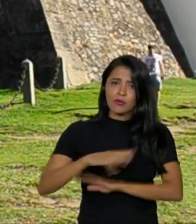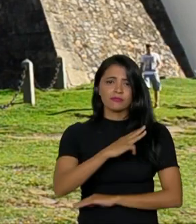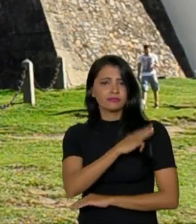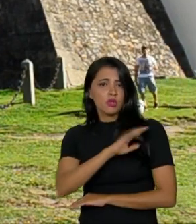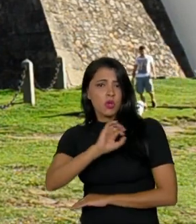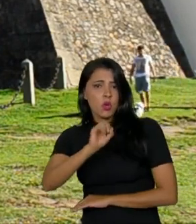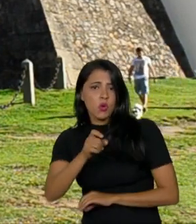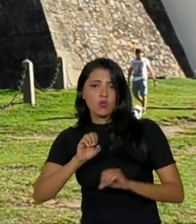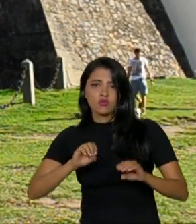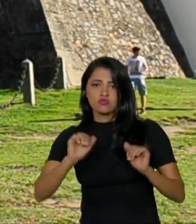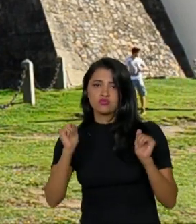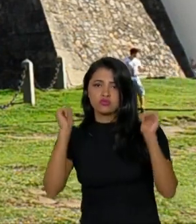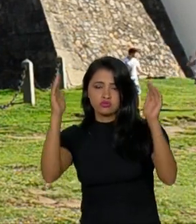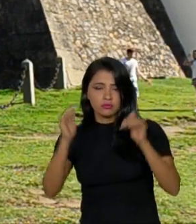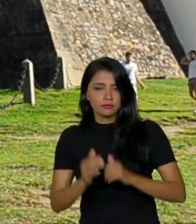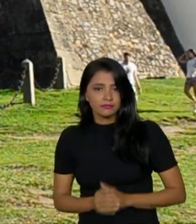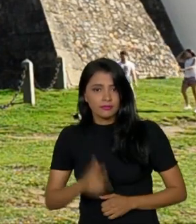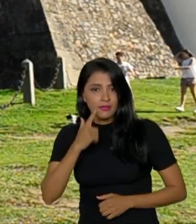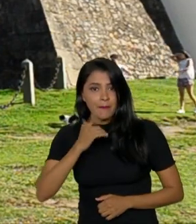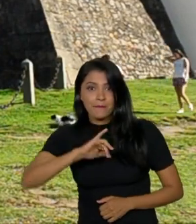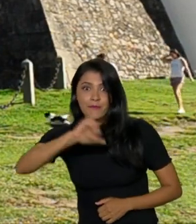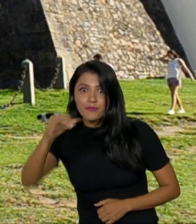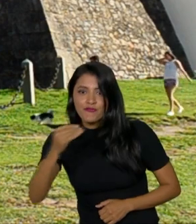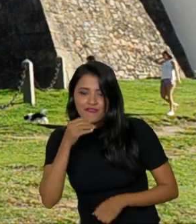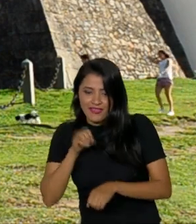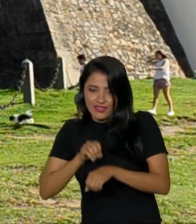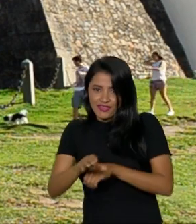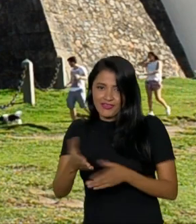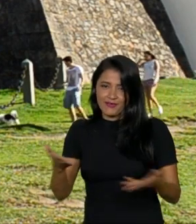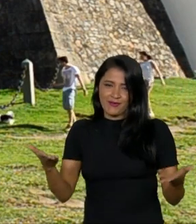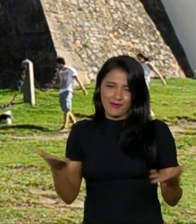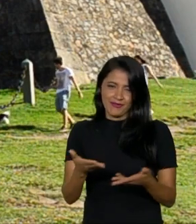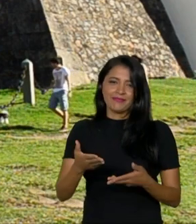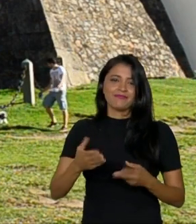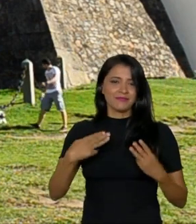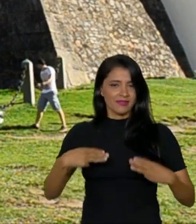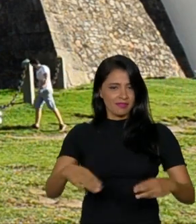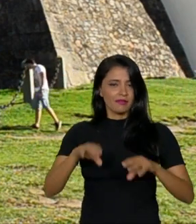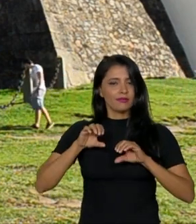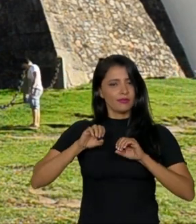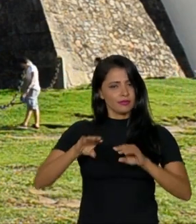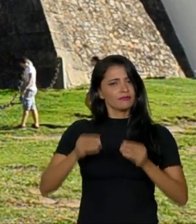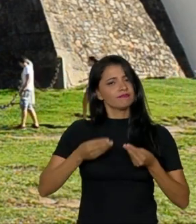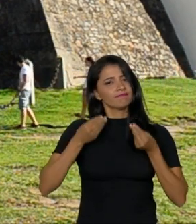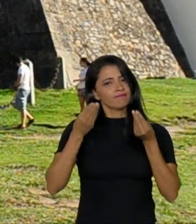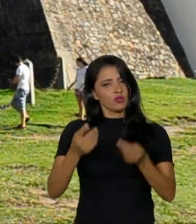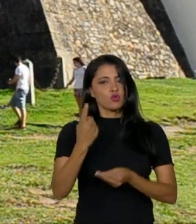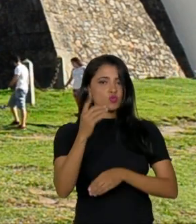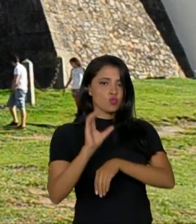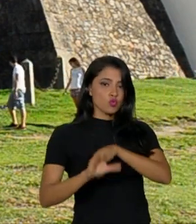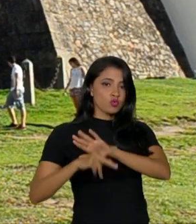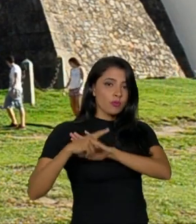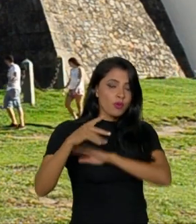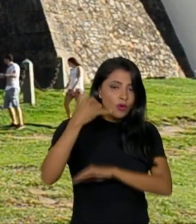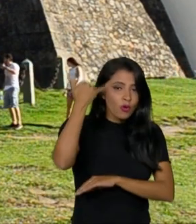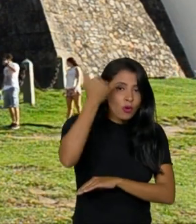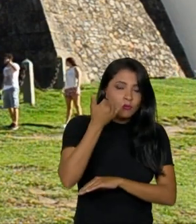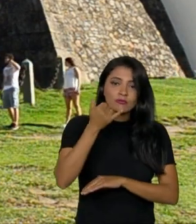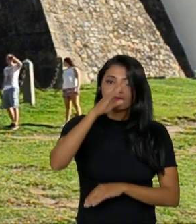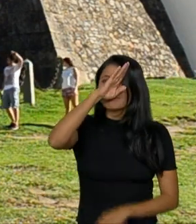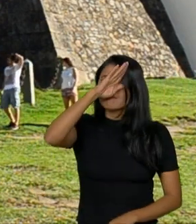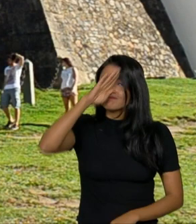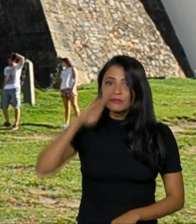médio ou da educação superior, aproveita essa dica então. O Ministério da Educação oferece um curso de espanhol